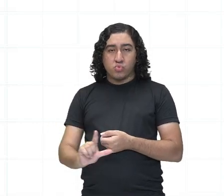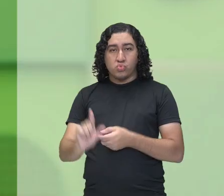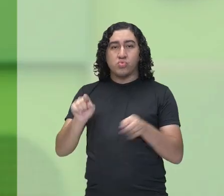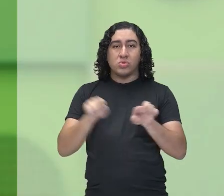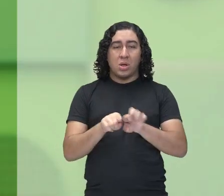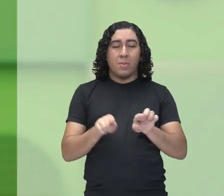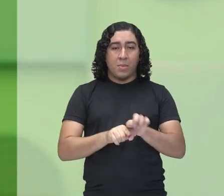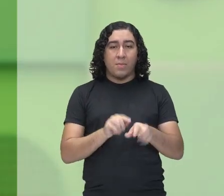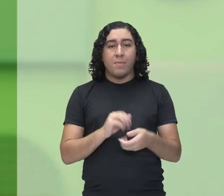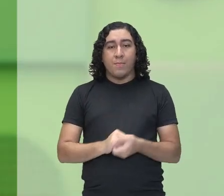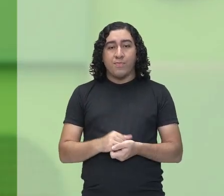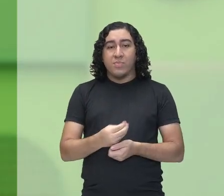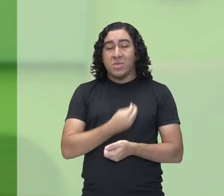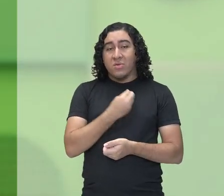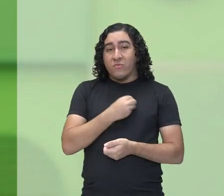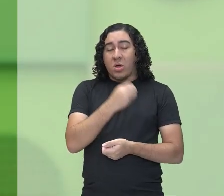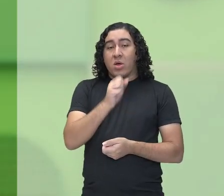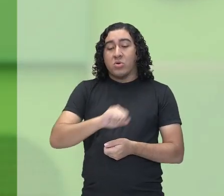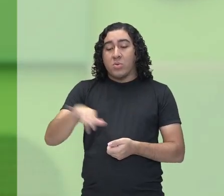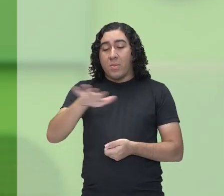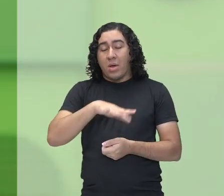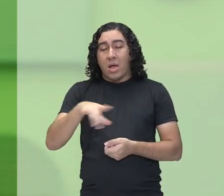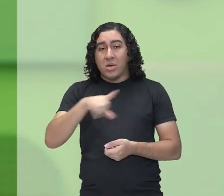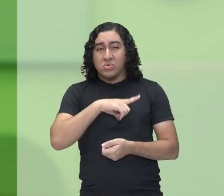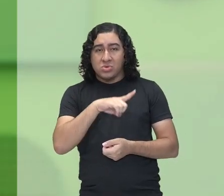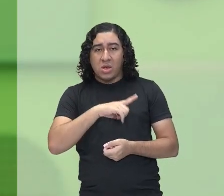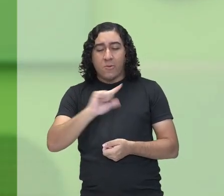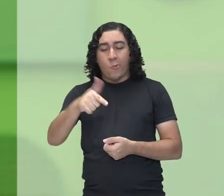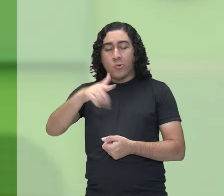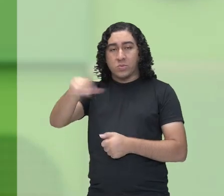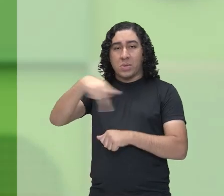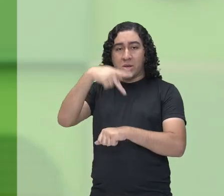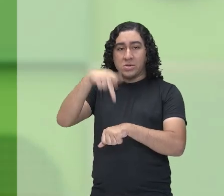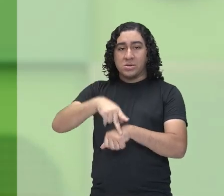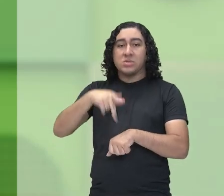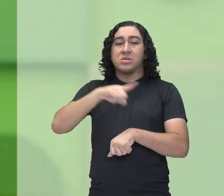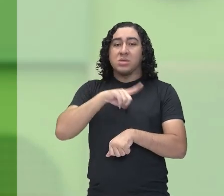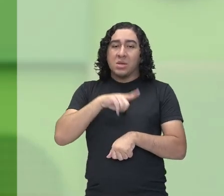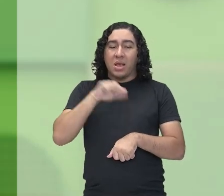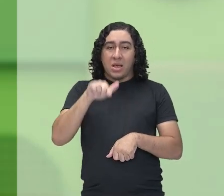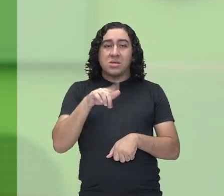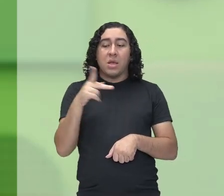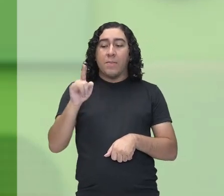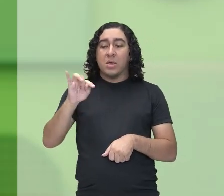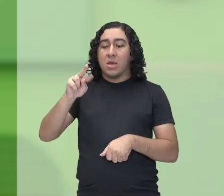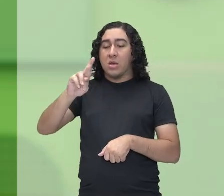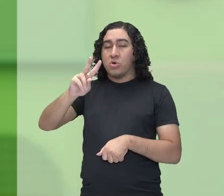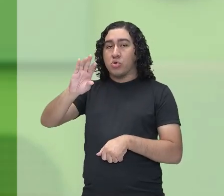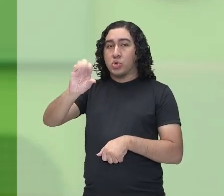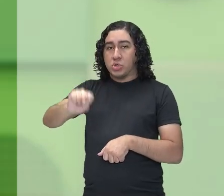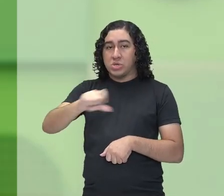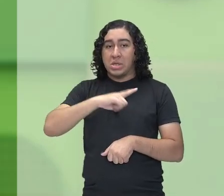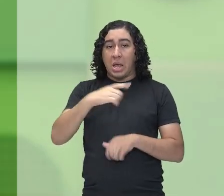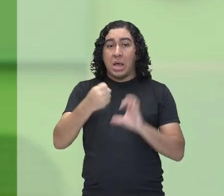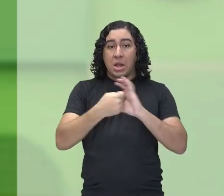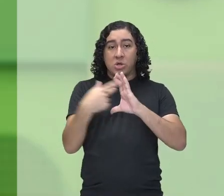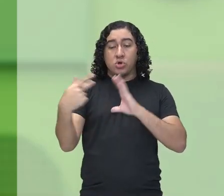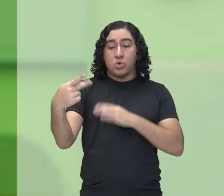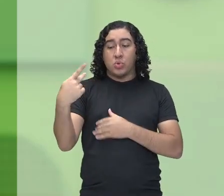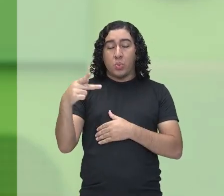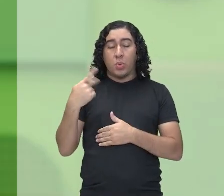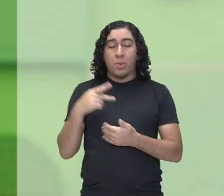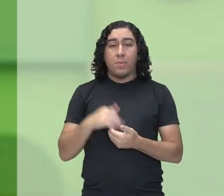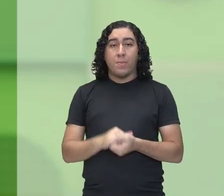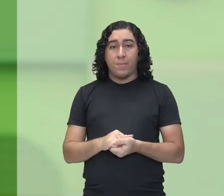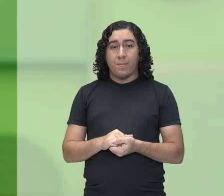mora em regiões de clima temperado em outros países, vão ter esses pinheiros que possuem esses estróbilos,